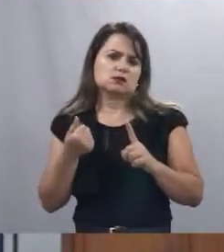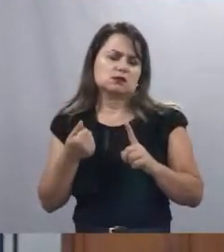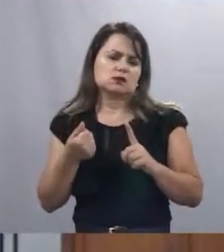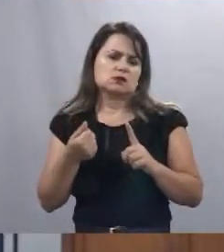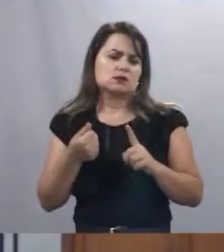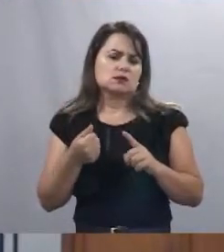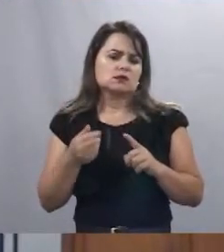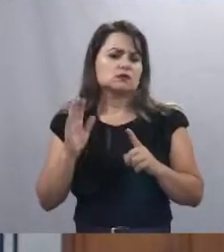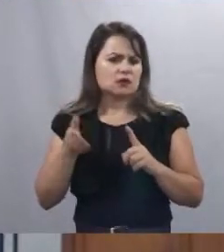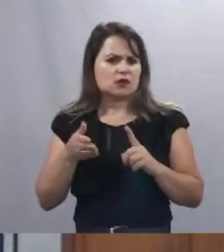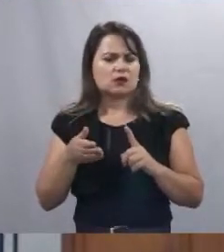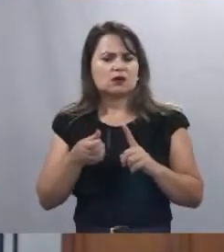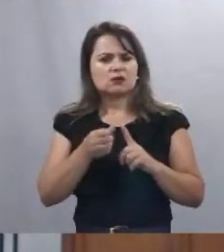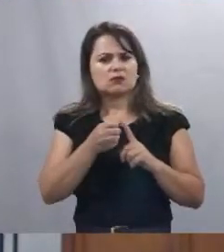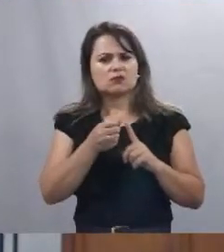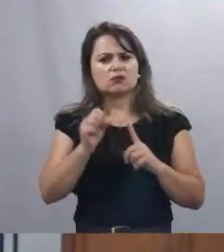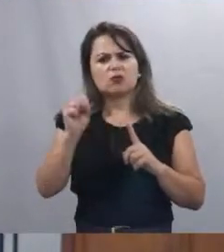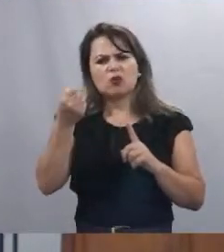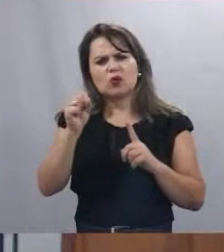outubro, novembro.